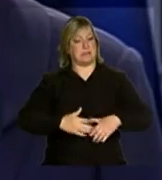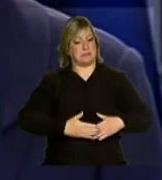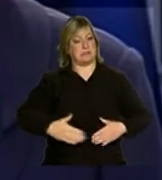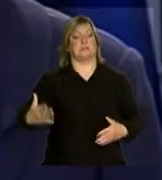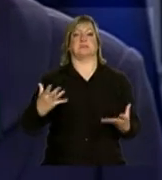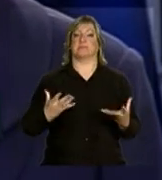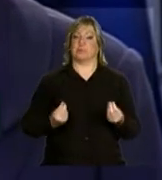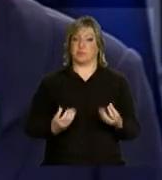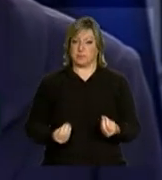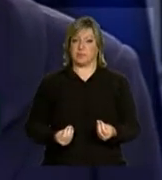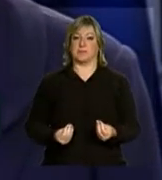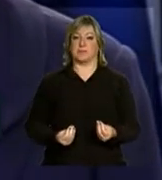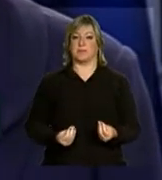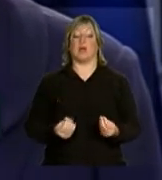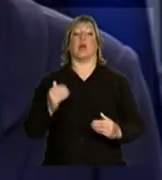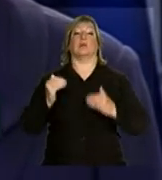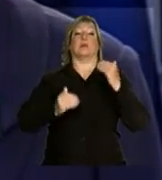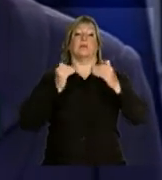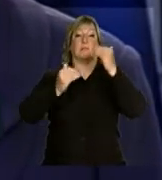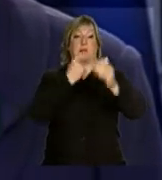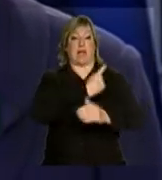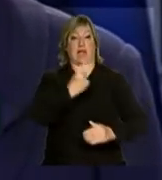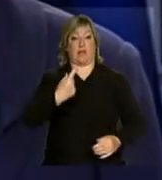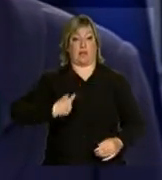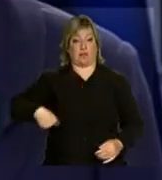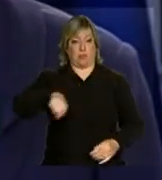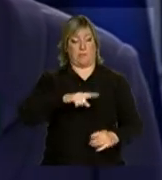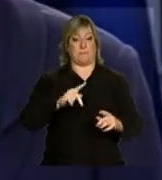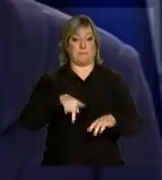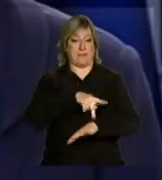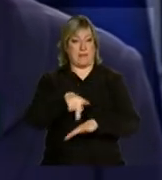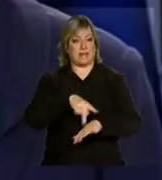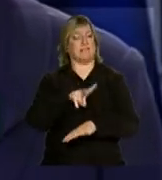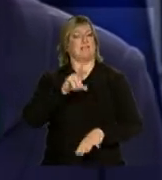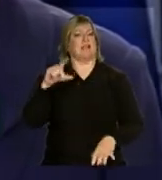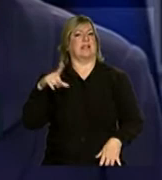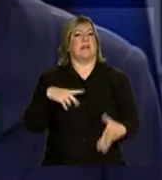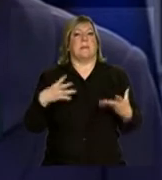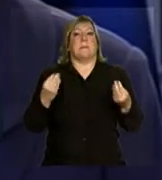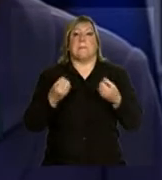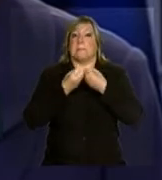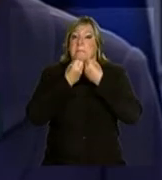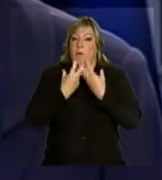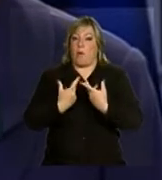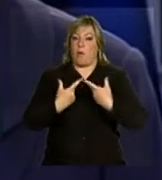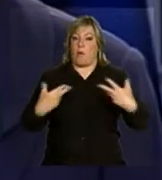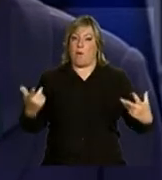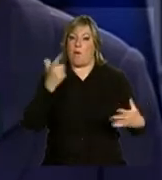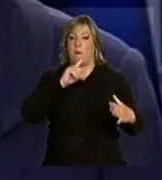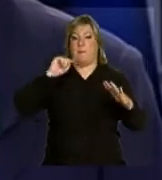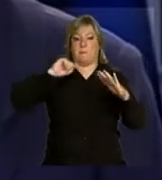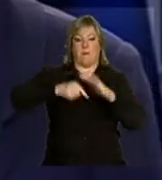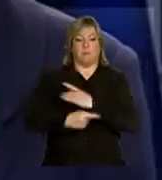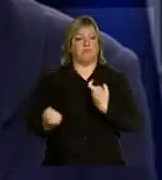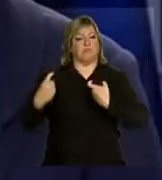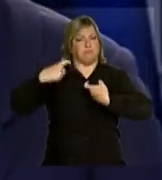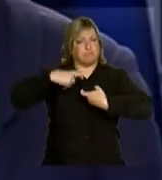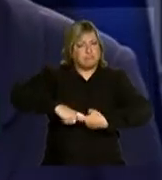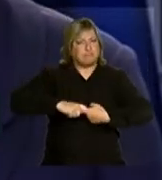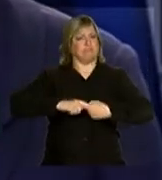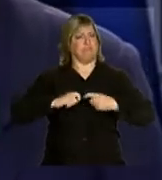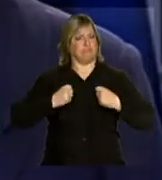O desenvolvimento de cada um dos nossos países terá muito a ganhar com o aprofundamento dessa